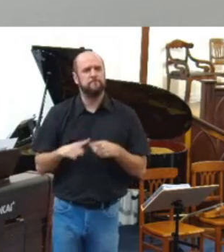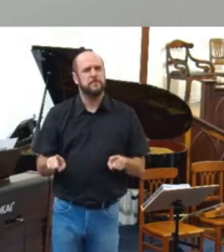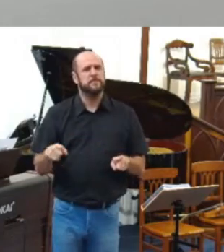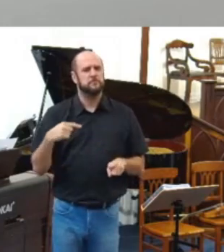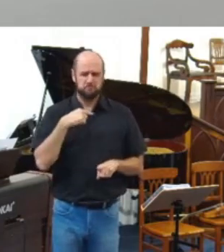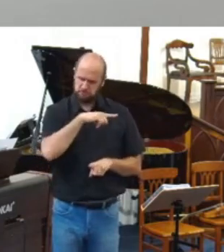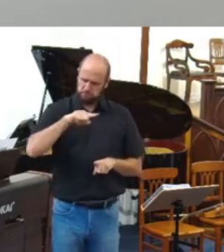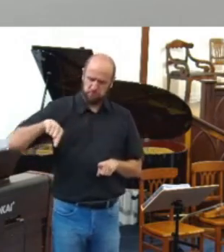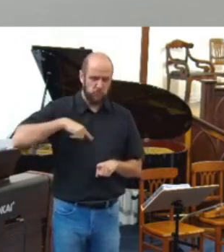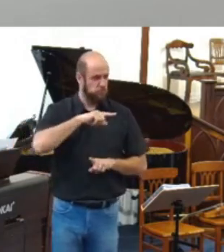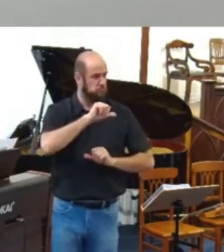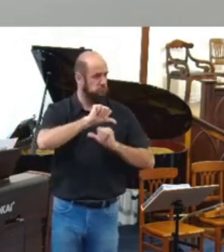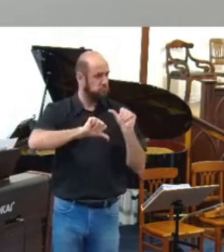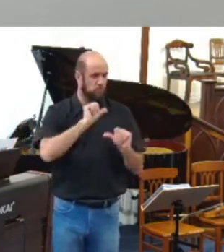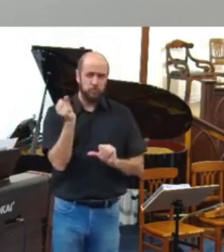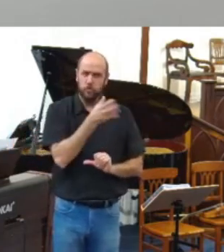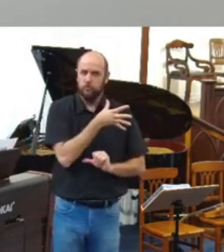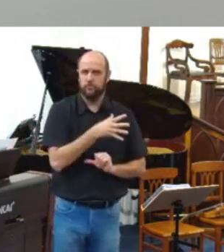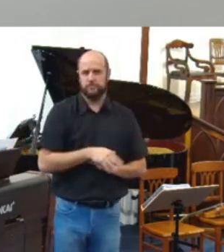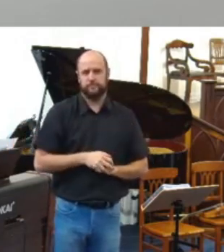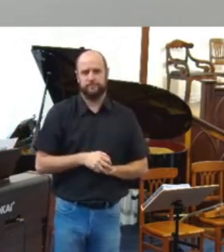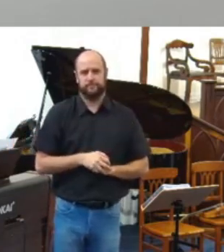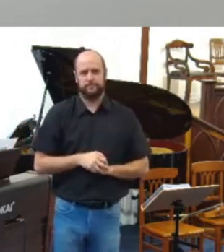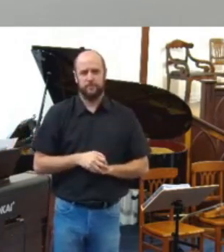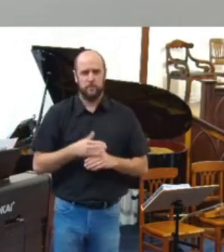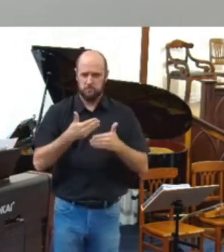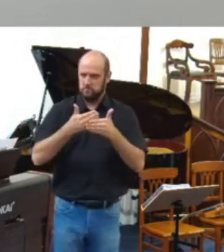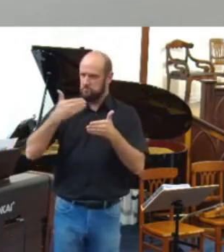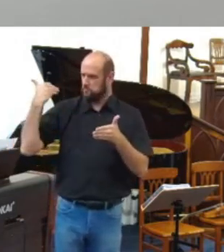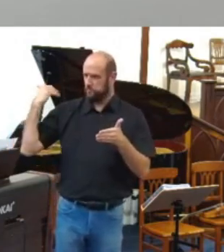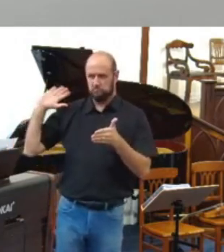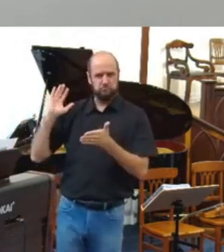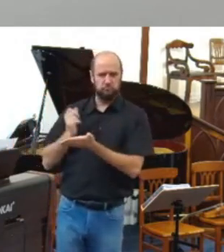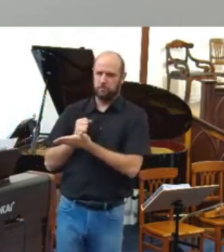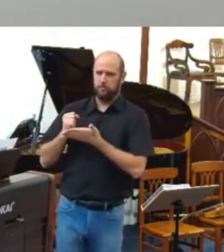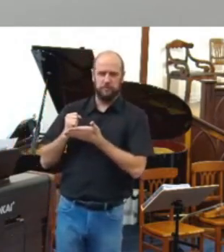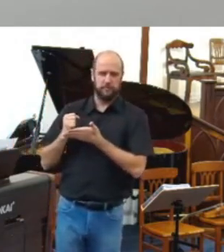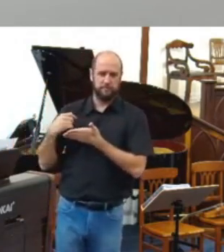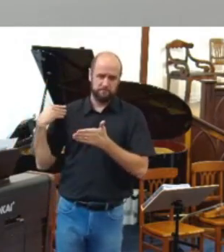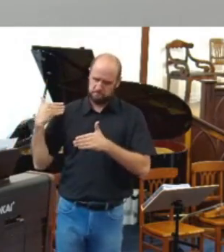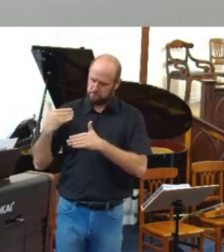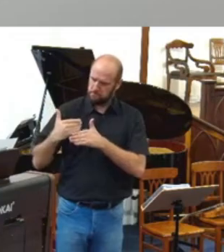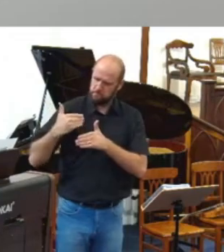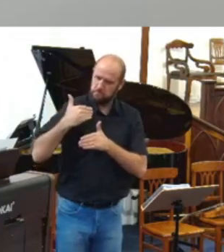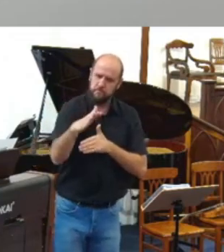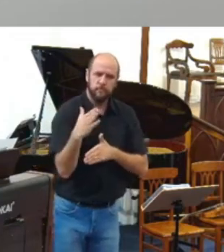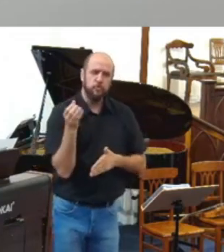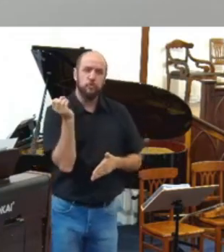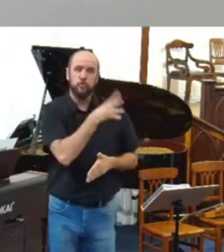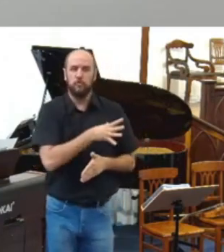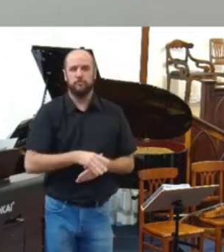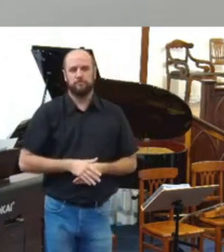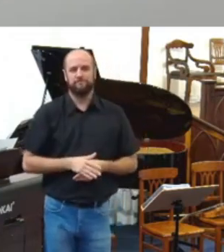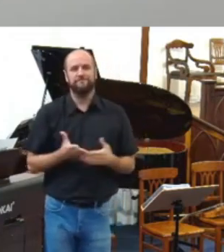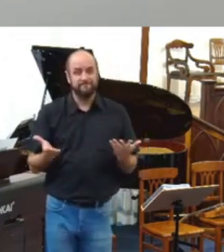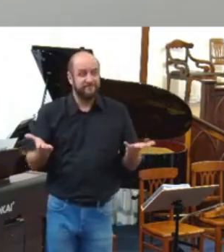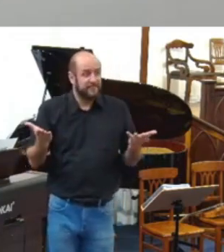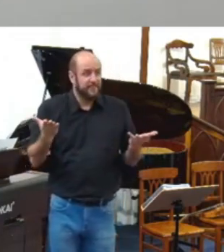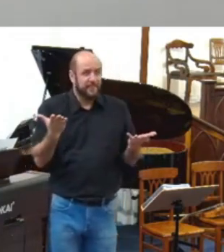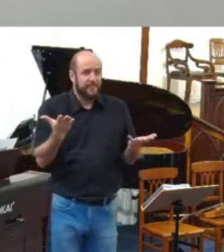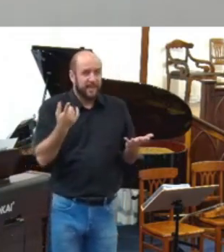novo. Nós não temos nada parecido com o que éramos antes. Nós somos novas criaturas mesmo. É isso